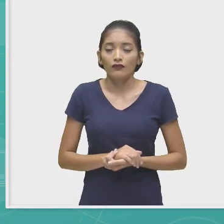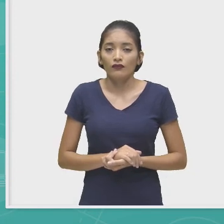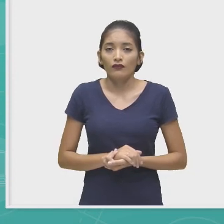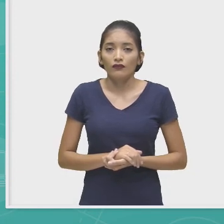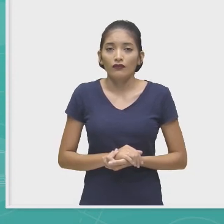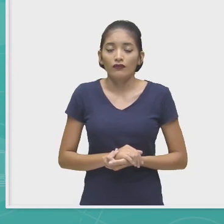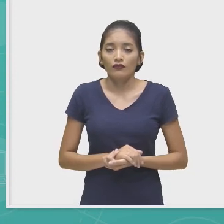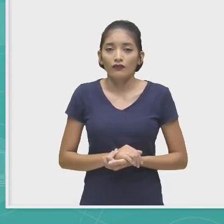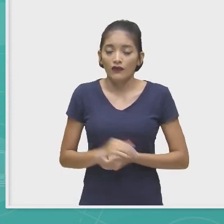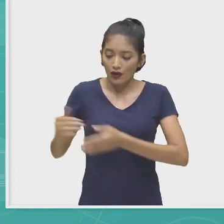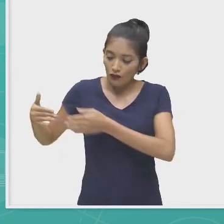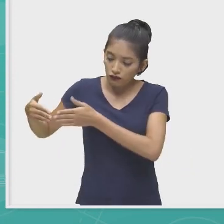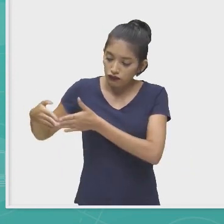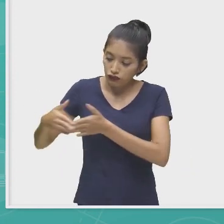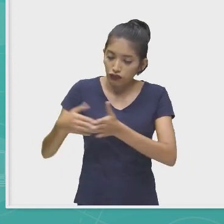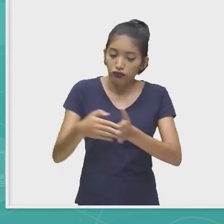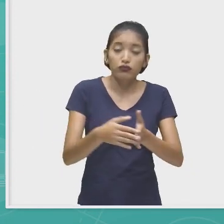é de